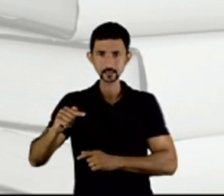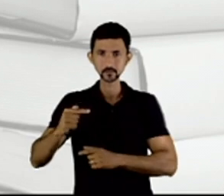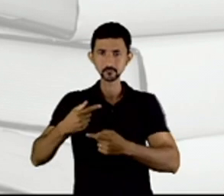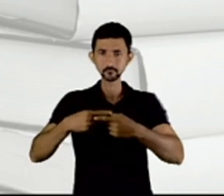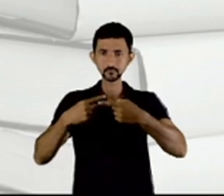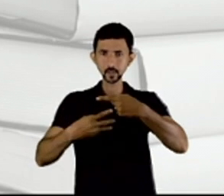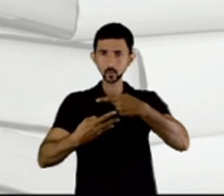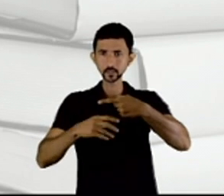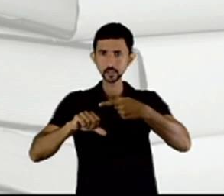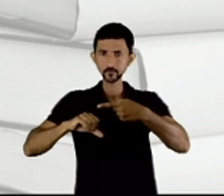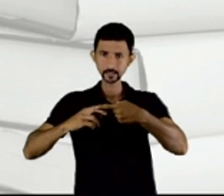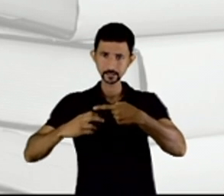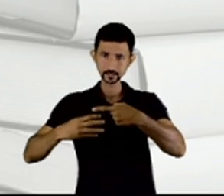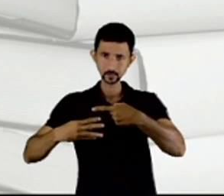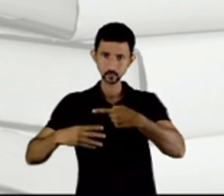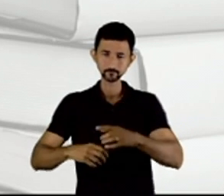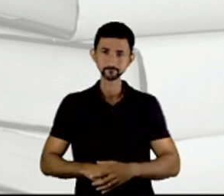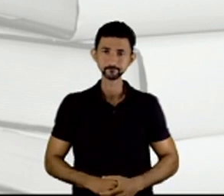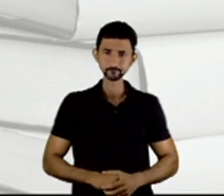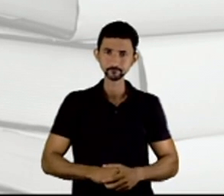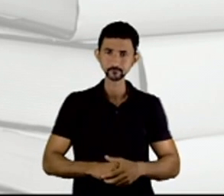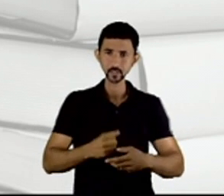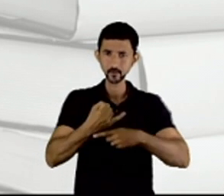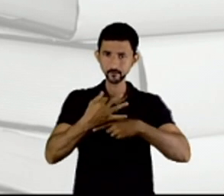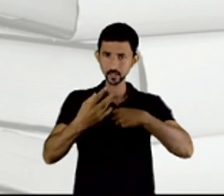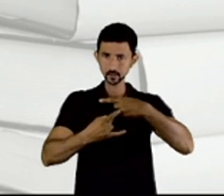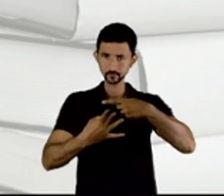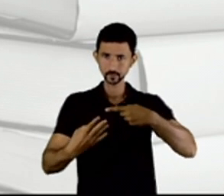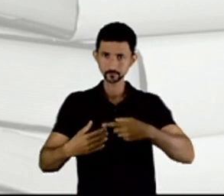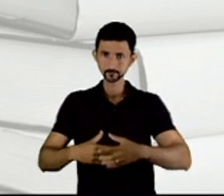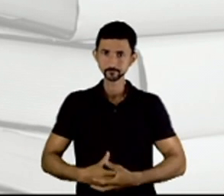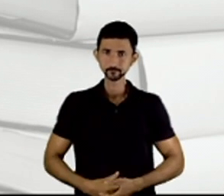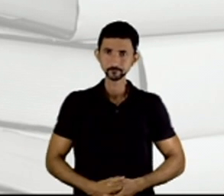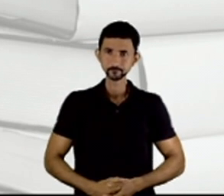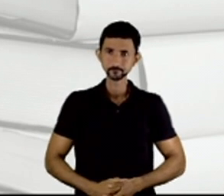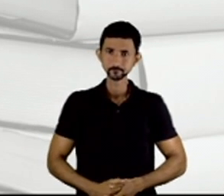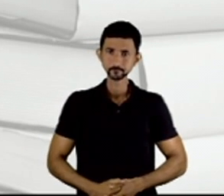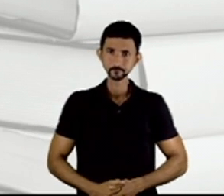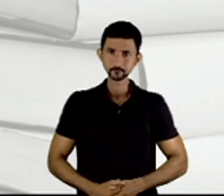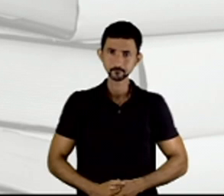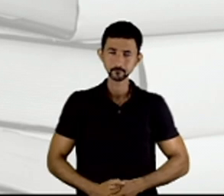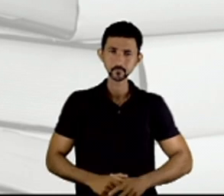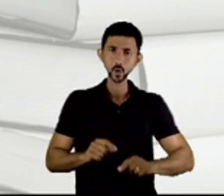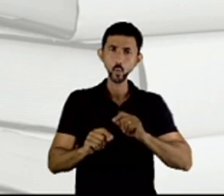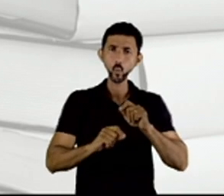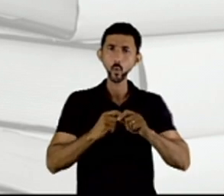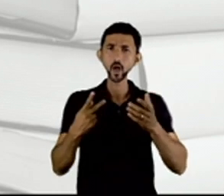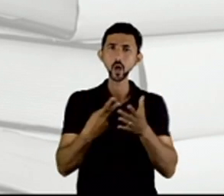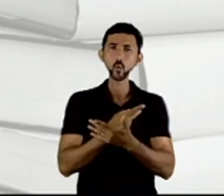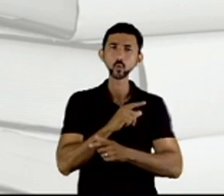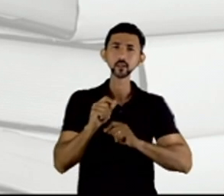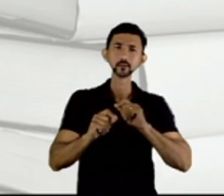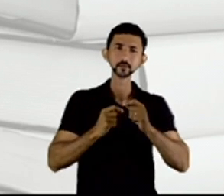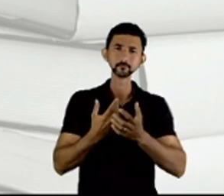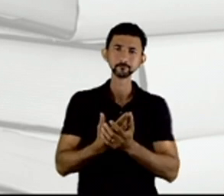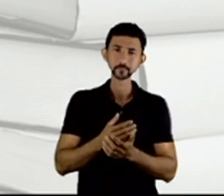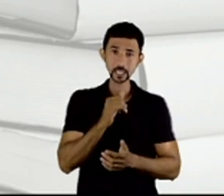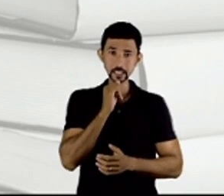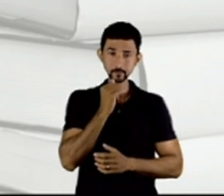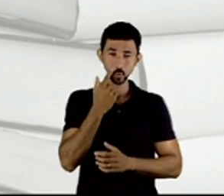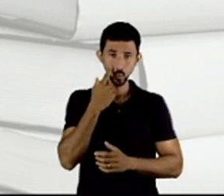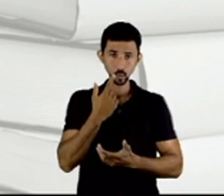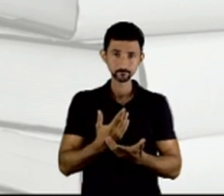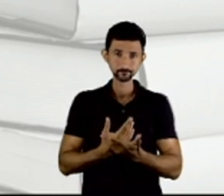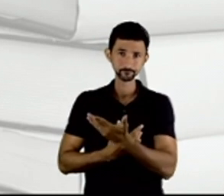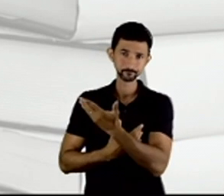2.807,495, certo? Que é a fração geratriz. Então, o que houve aí? A fração